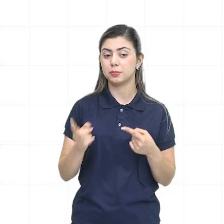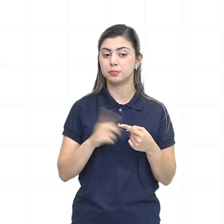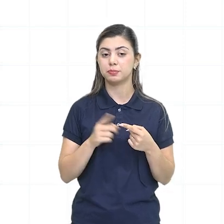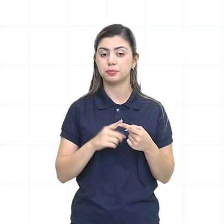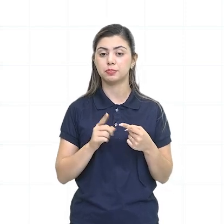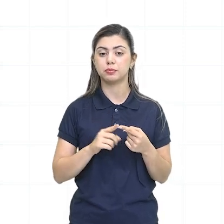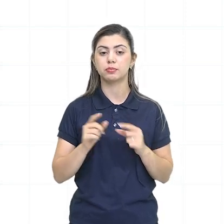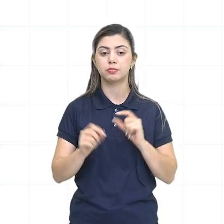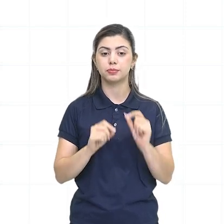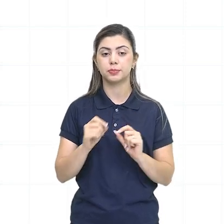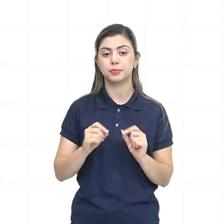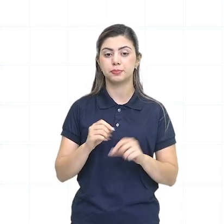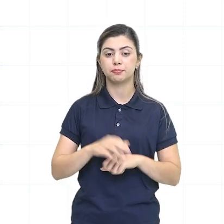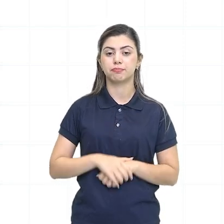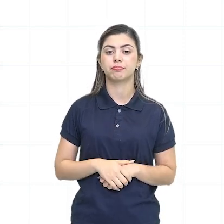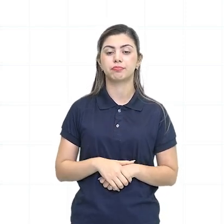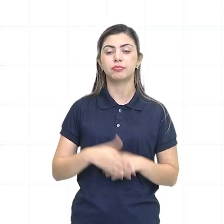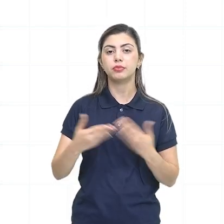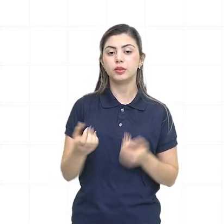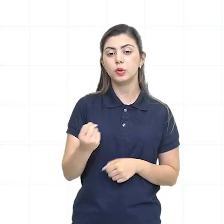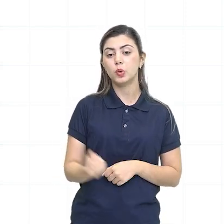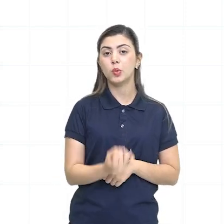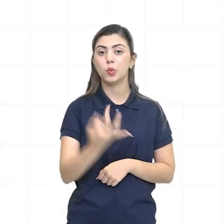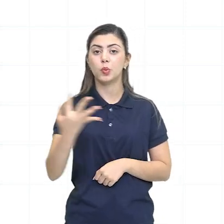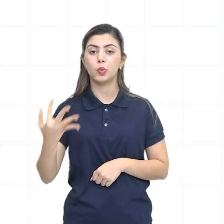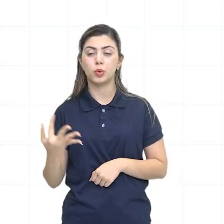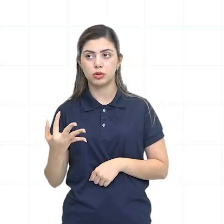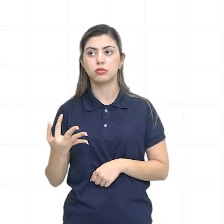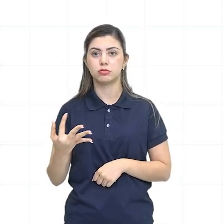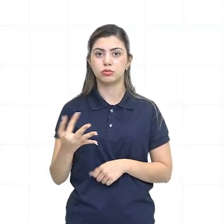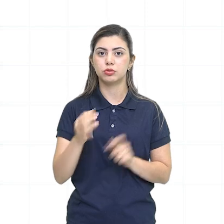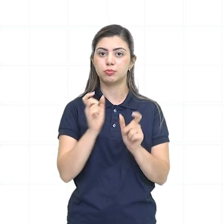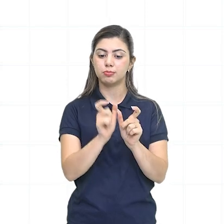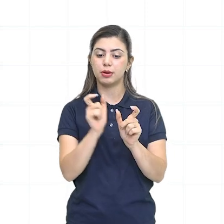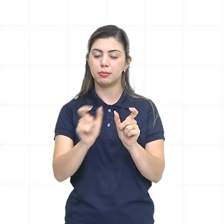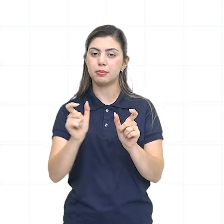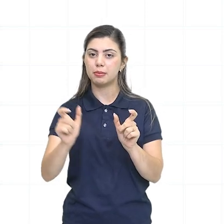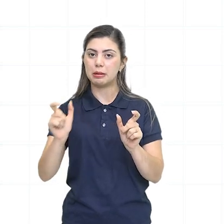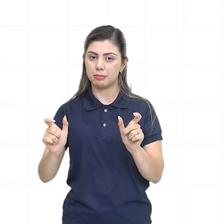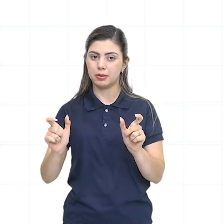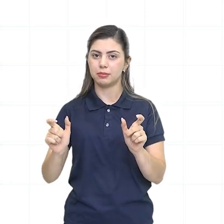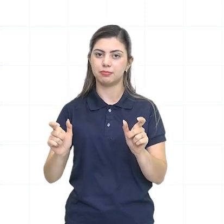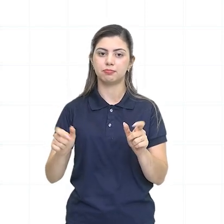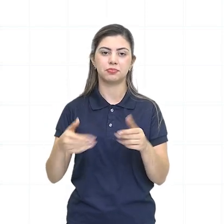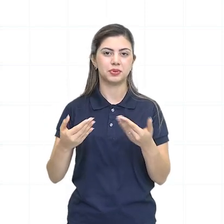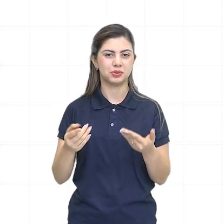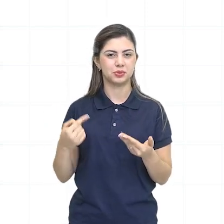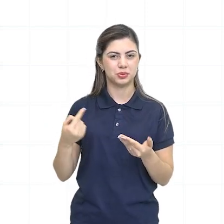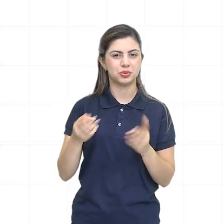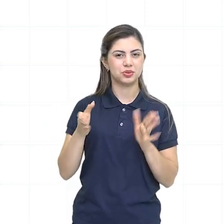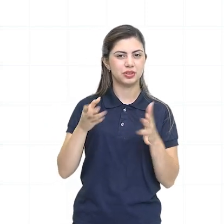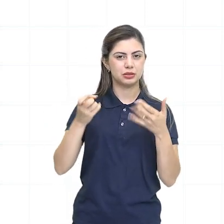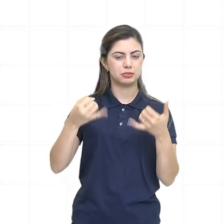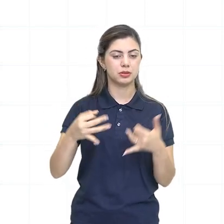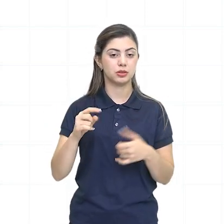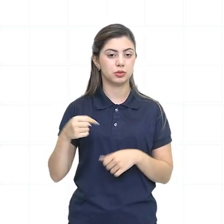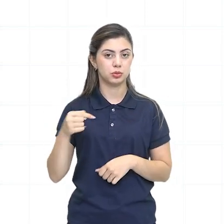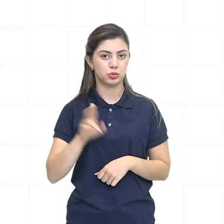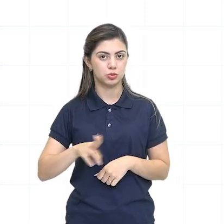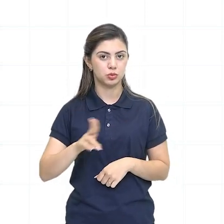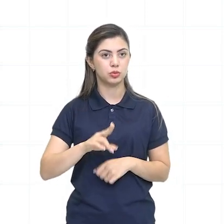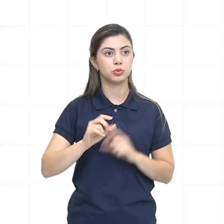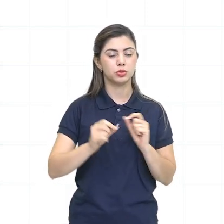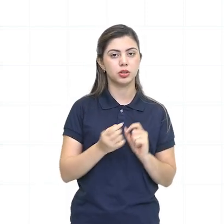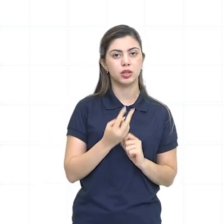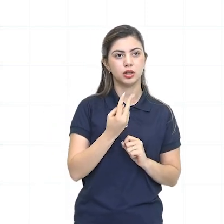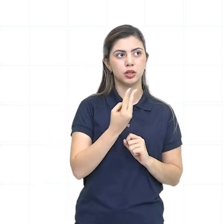ela serve para indicar enumeração de termos, né? Nós falamos ali que nós utilizamos 2 pontos,